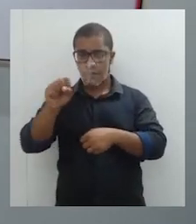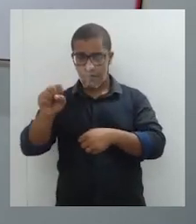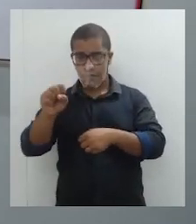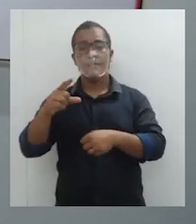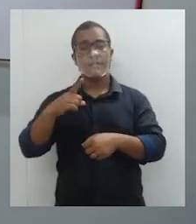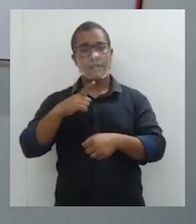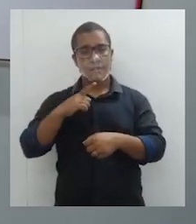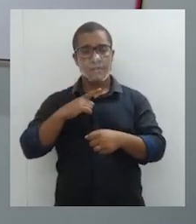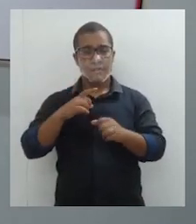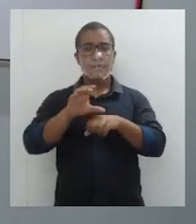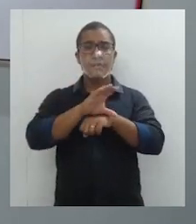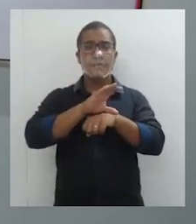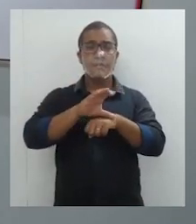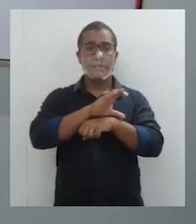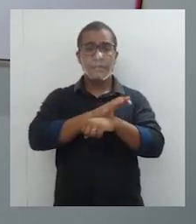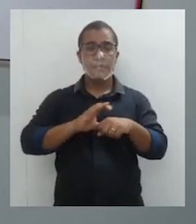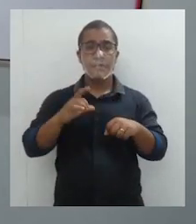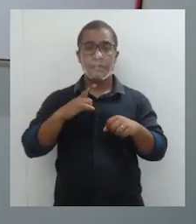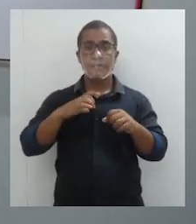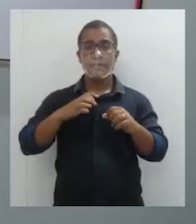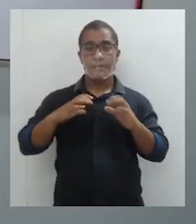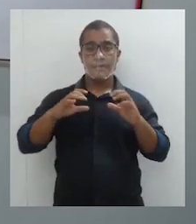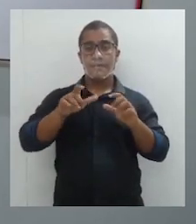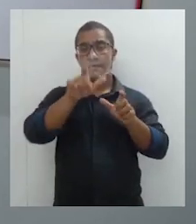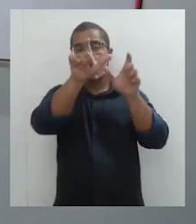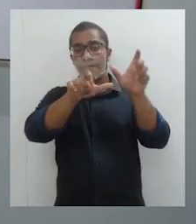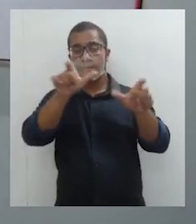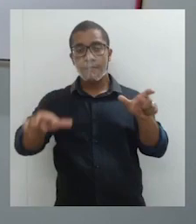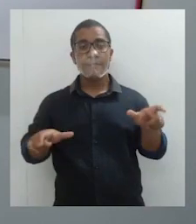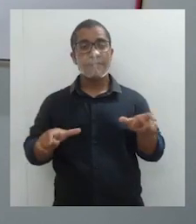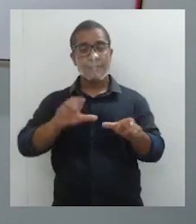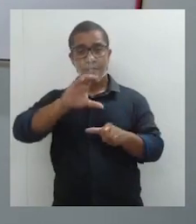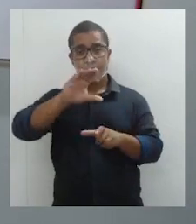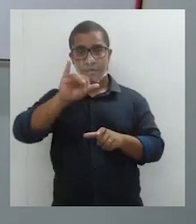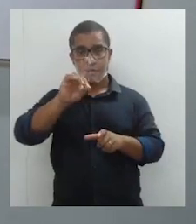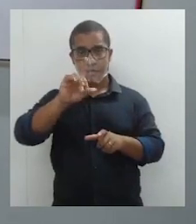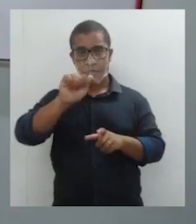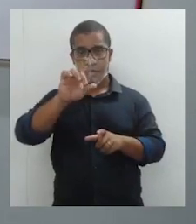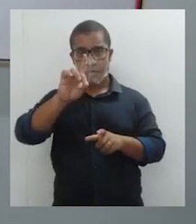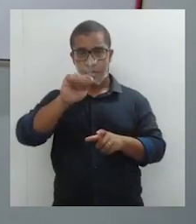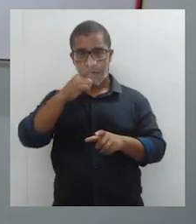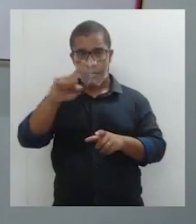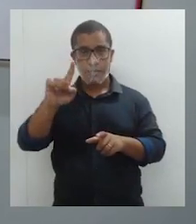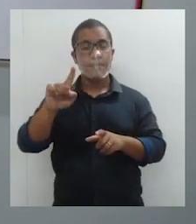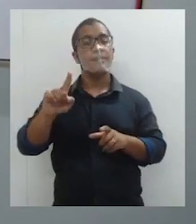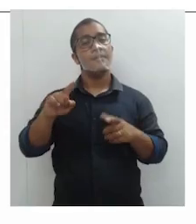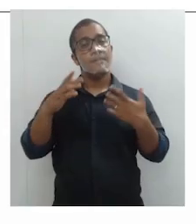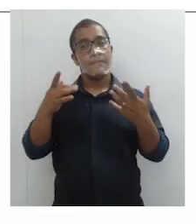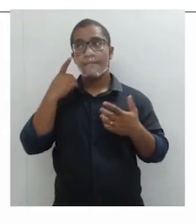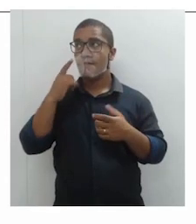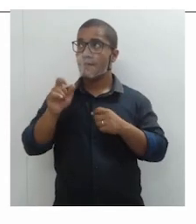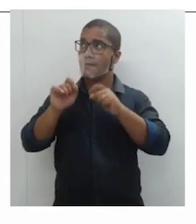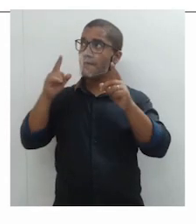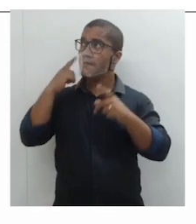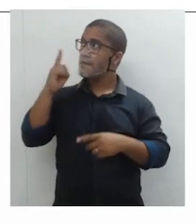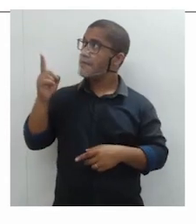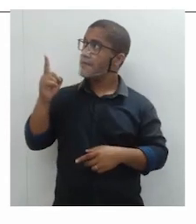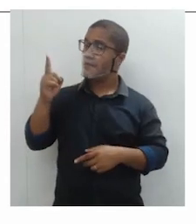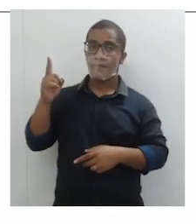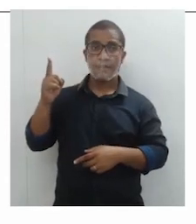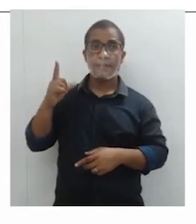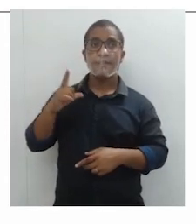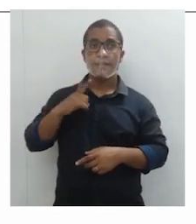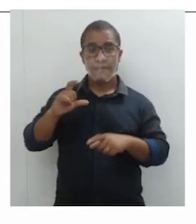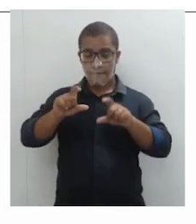chamada de que a constituição cidadã lembrem-se bem disso vamos ver a na tela nós temos